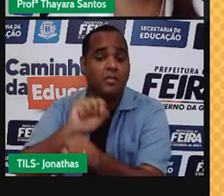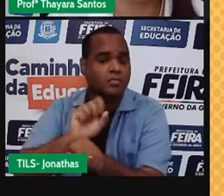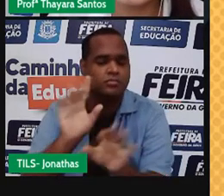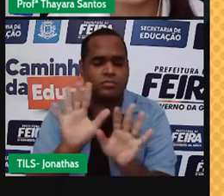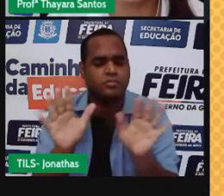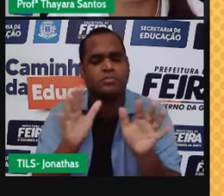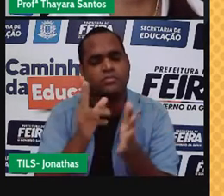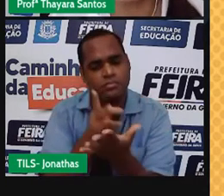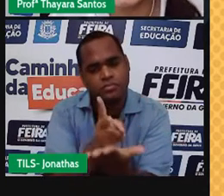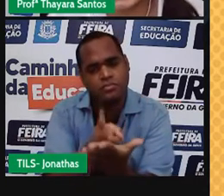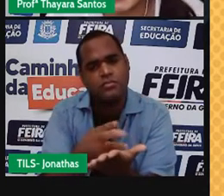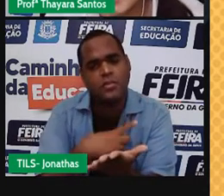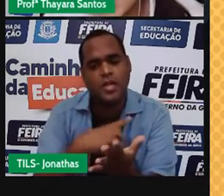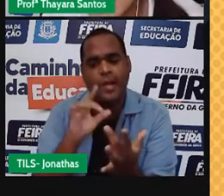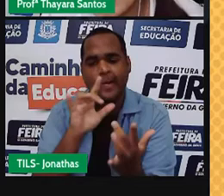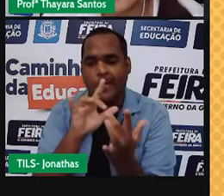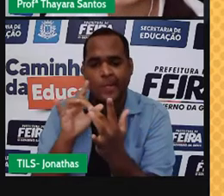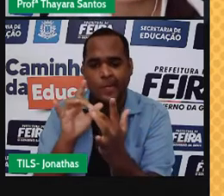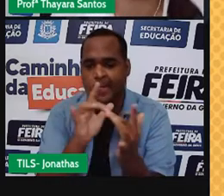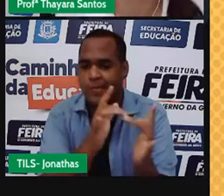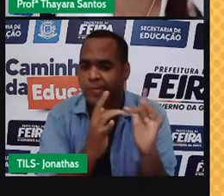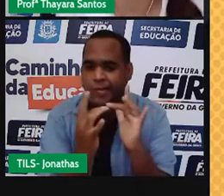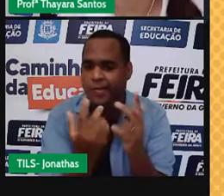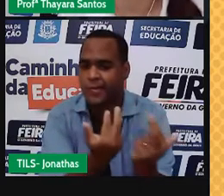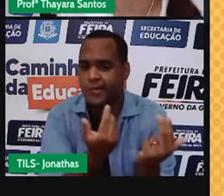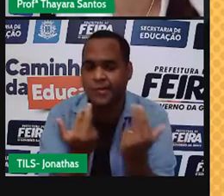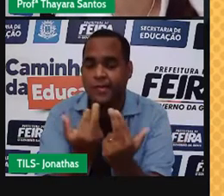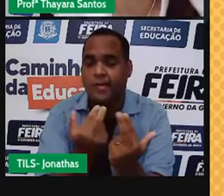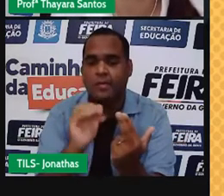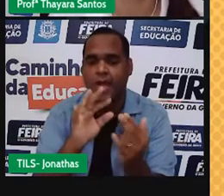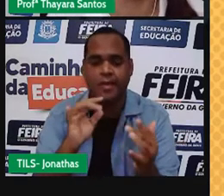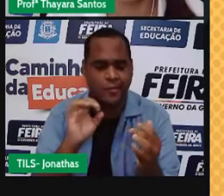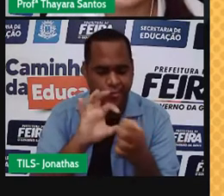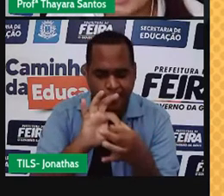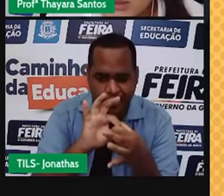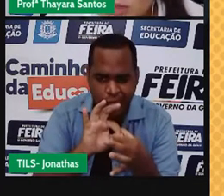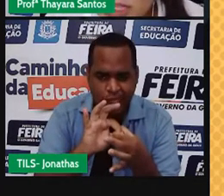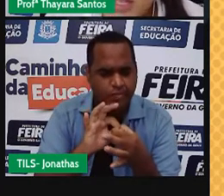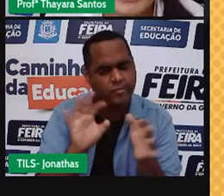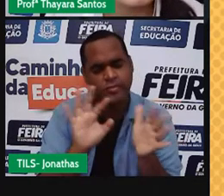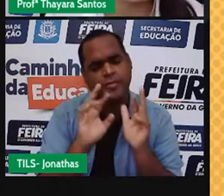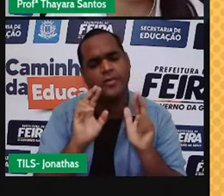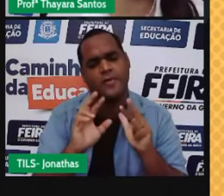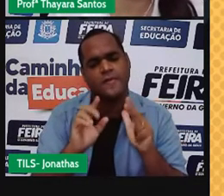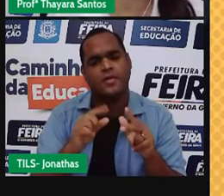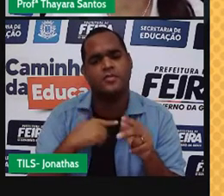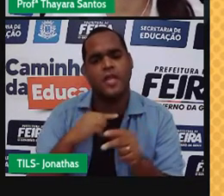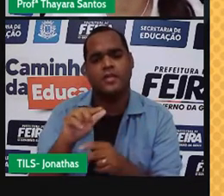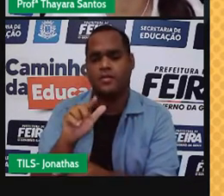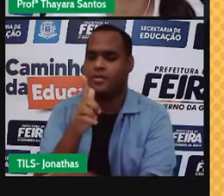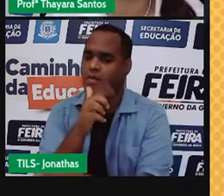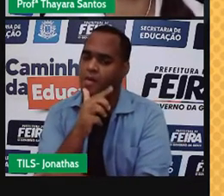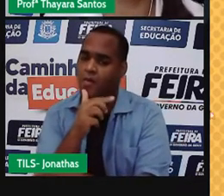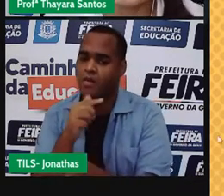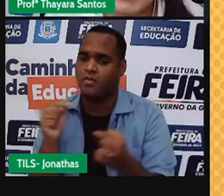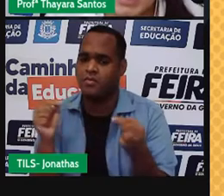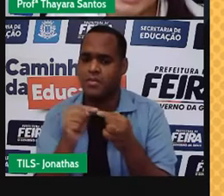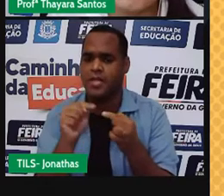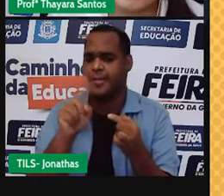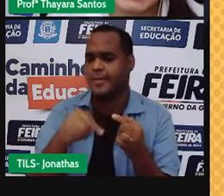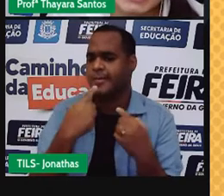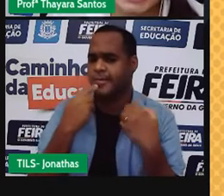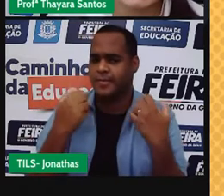líquido elas conseguem ter ao gente sim mas elas não estão grudadas e no estado líquido a gente não tem mais aquelas